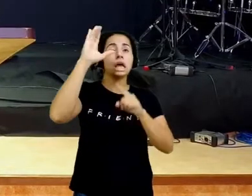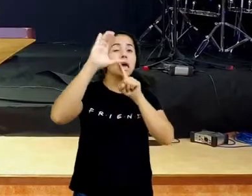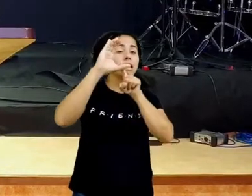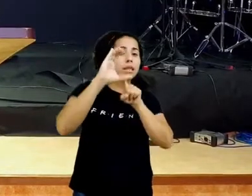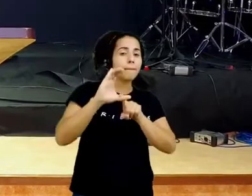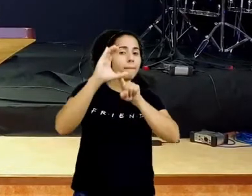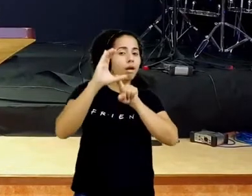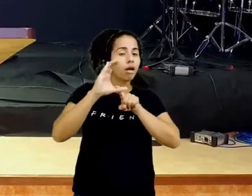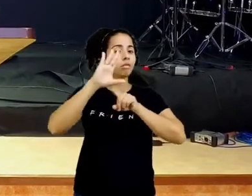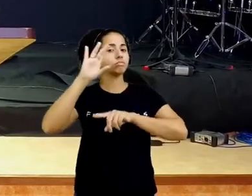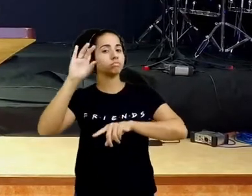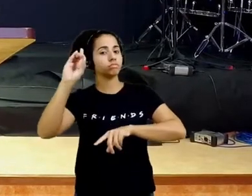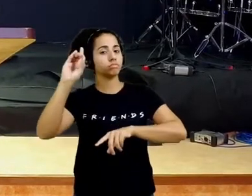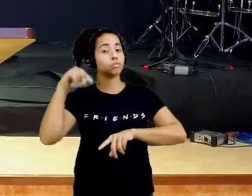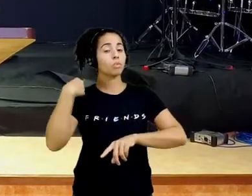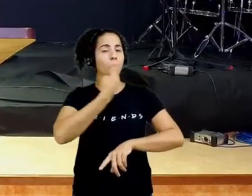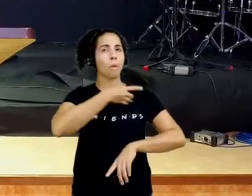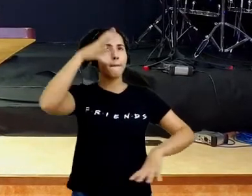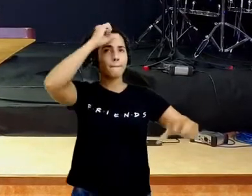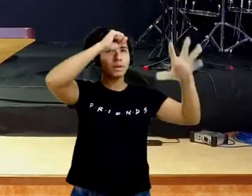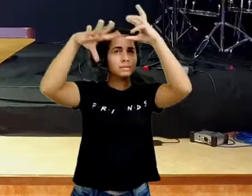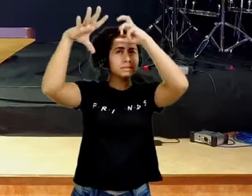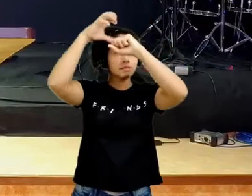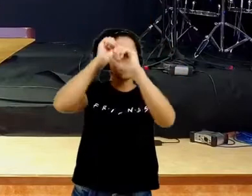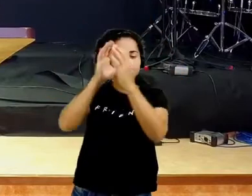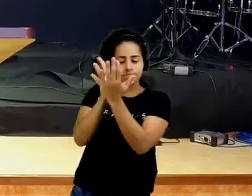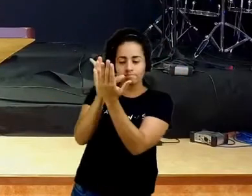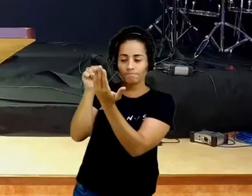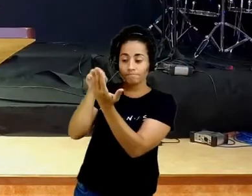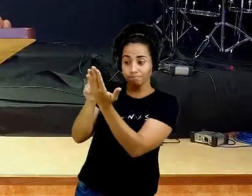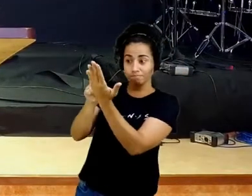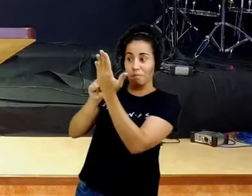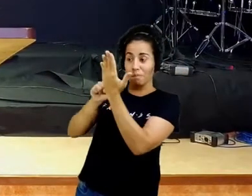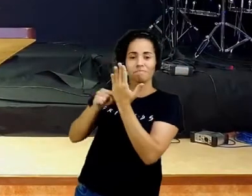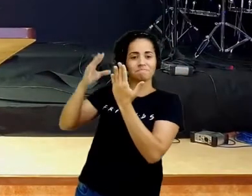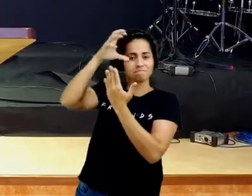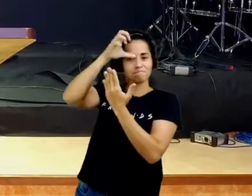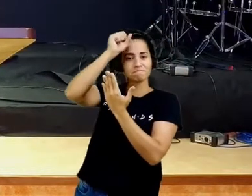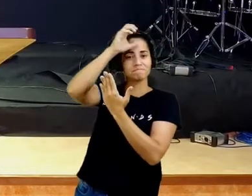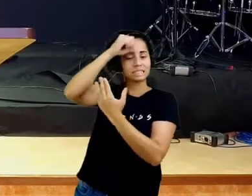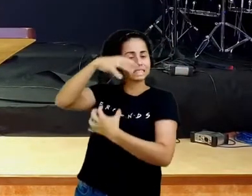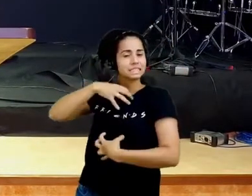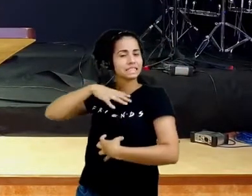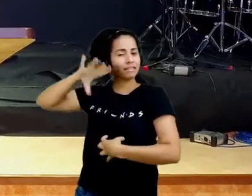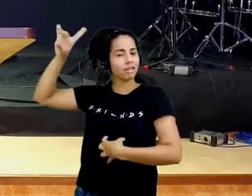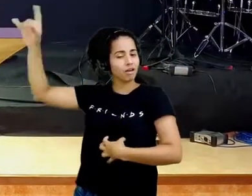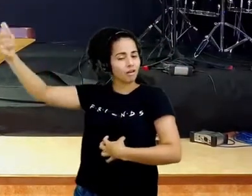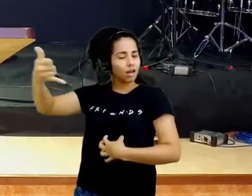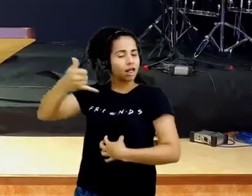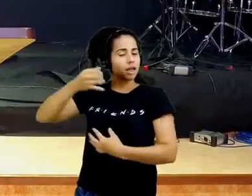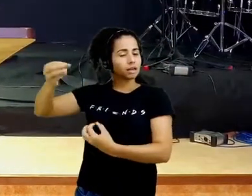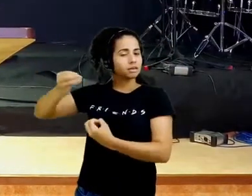Deus, vamos aprender com a palavra de Deus, ouvir o que Deus tem para cada um